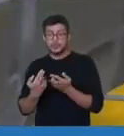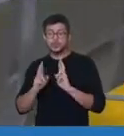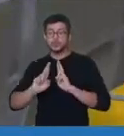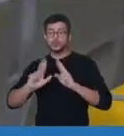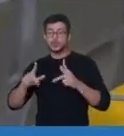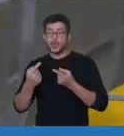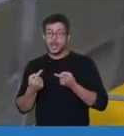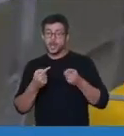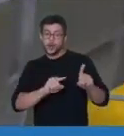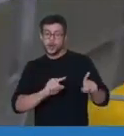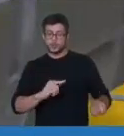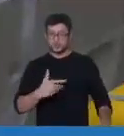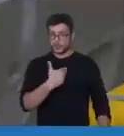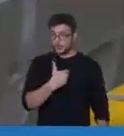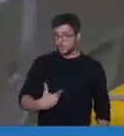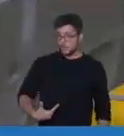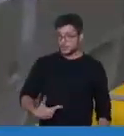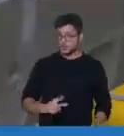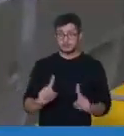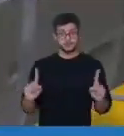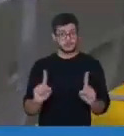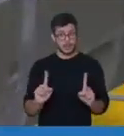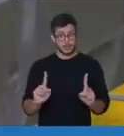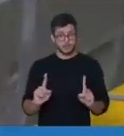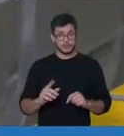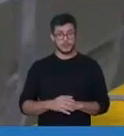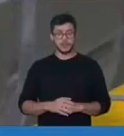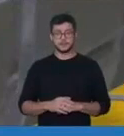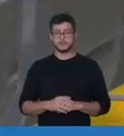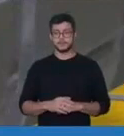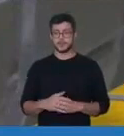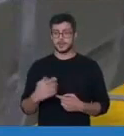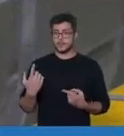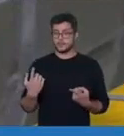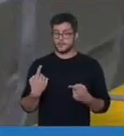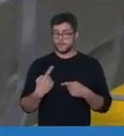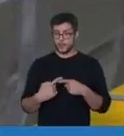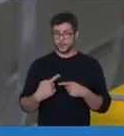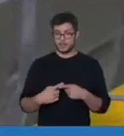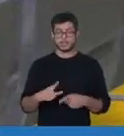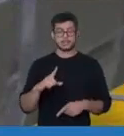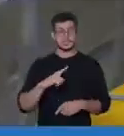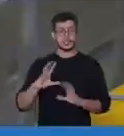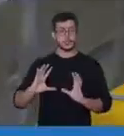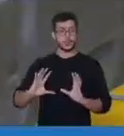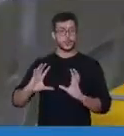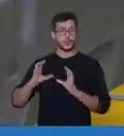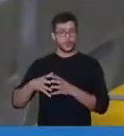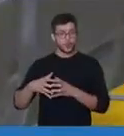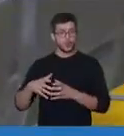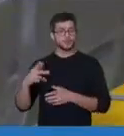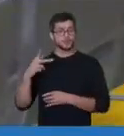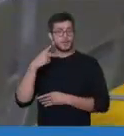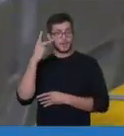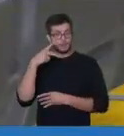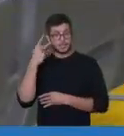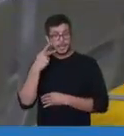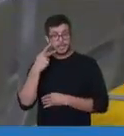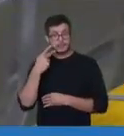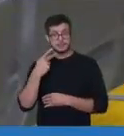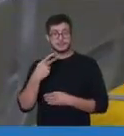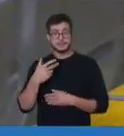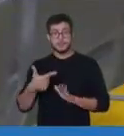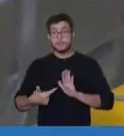A obstrução é para que as frentes parlamentares, através de seus integrantes, chamem a atenção do que